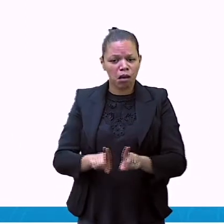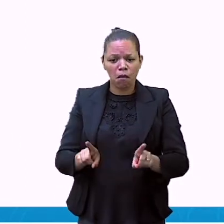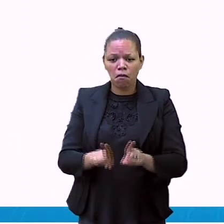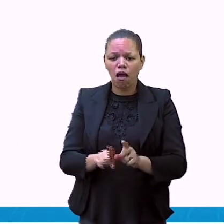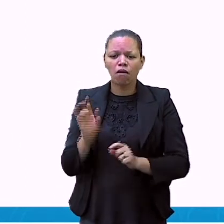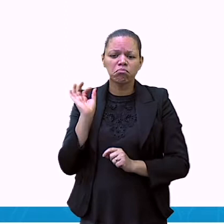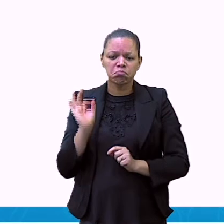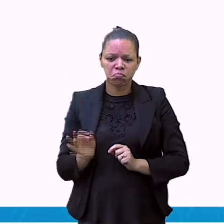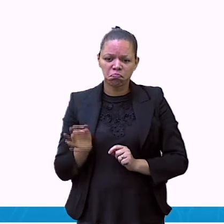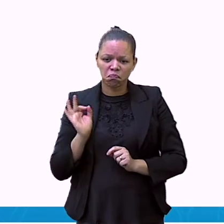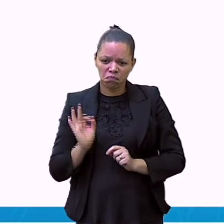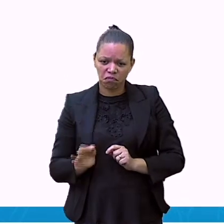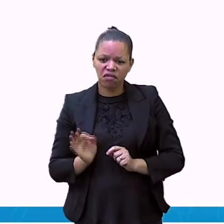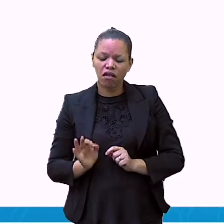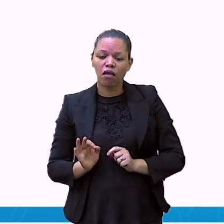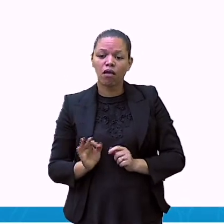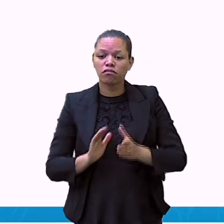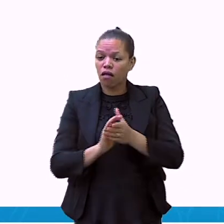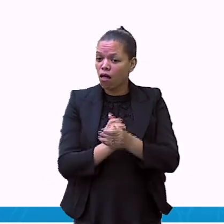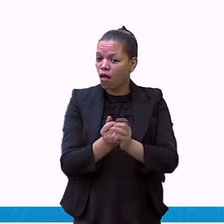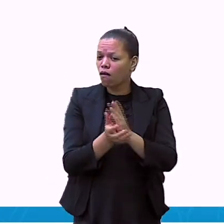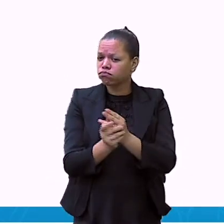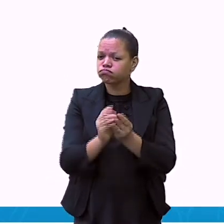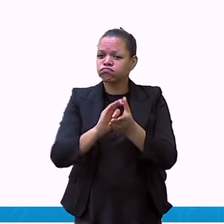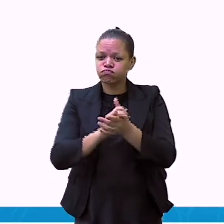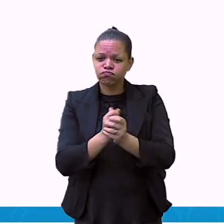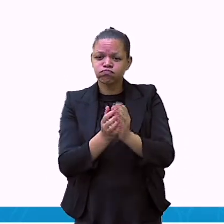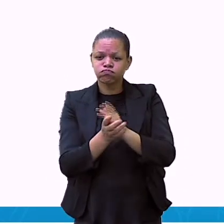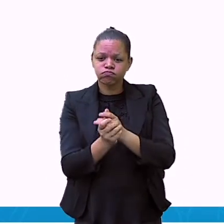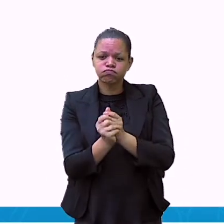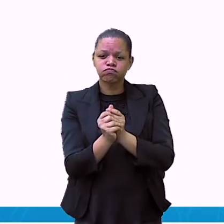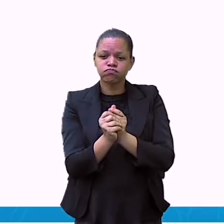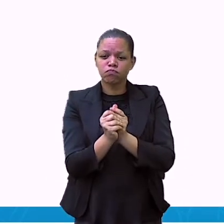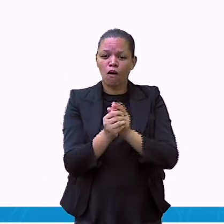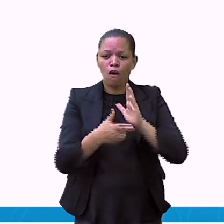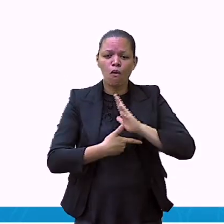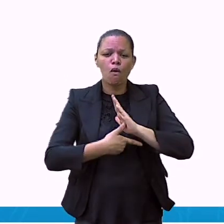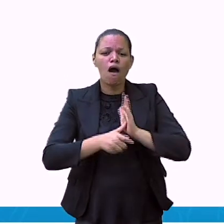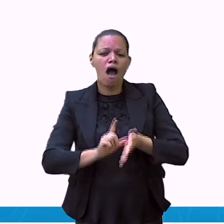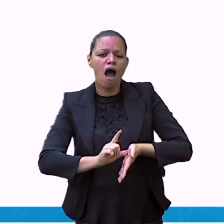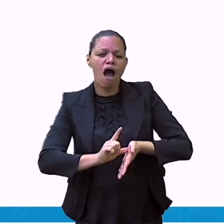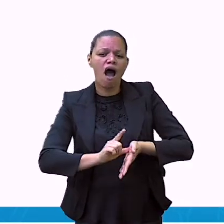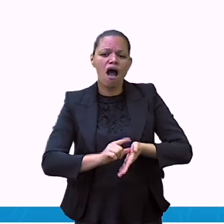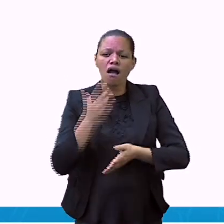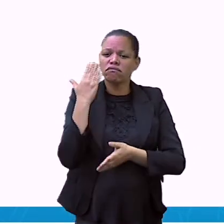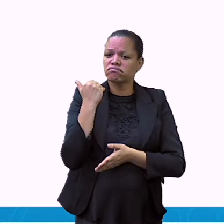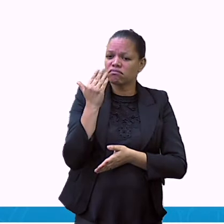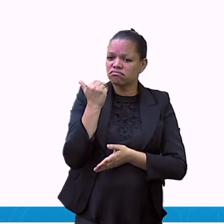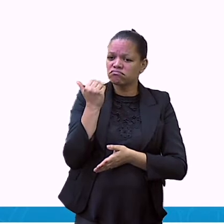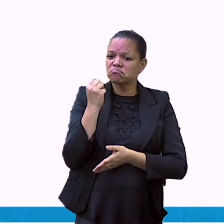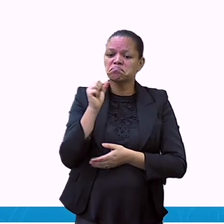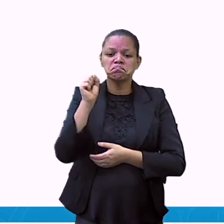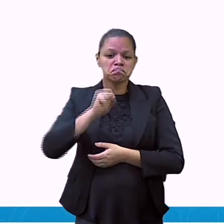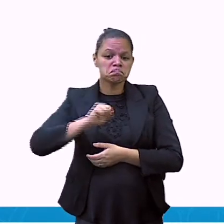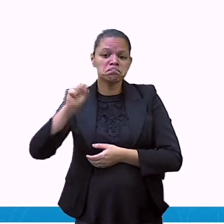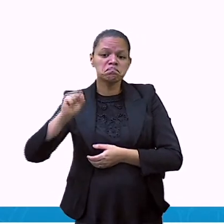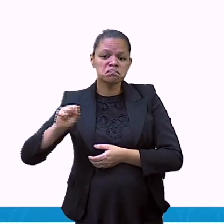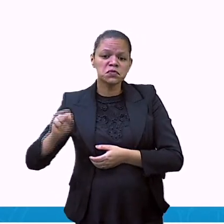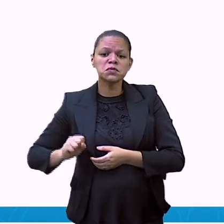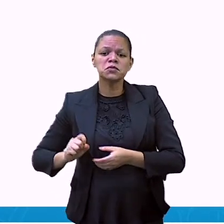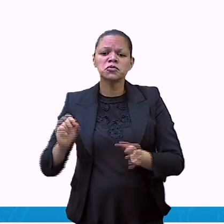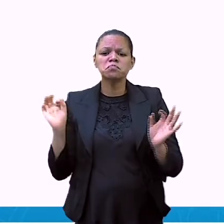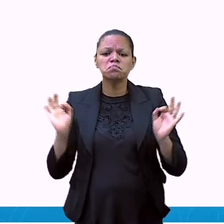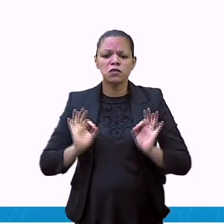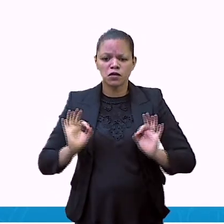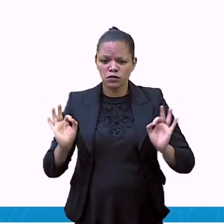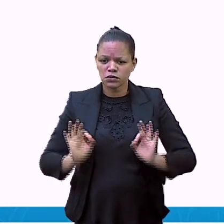diária. Lavar as mãos antes das refeições, desde criança você já tem esse hábito aí, é